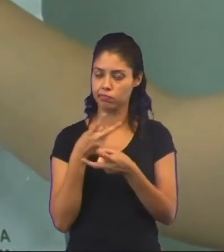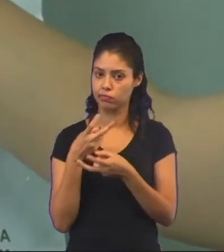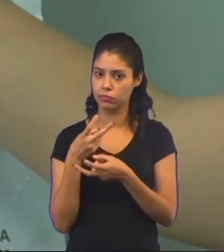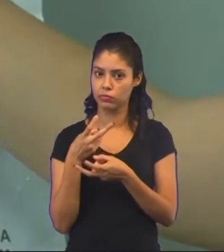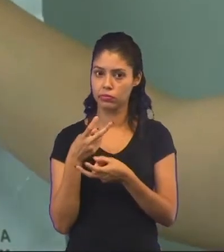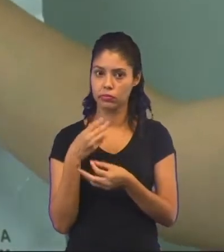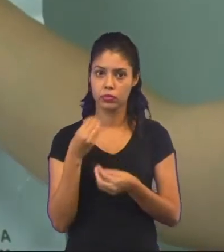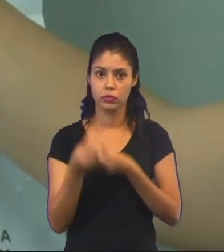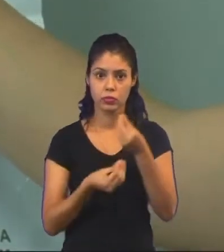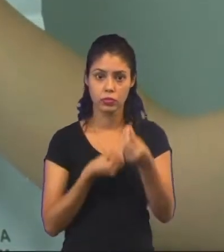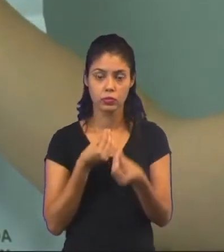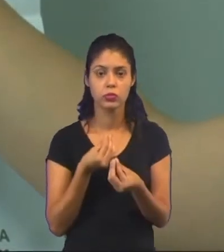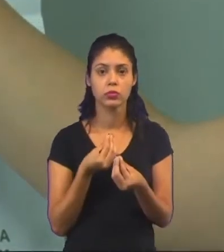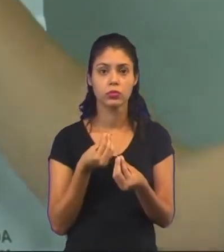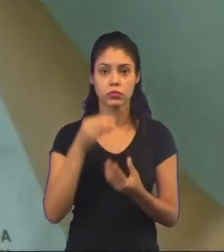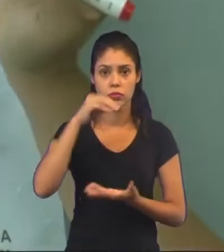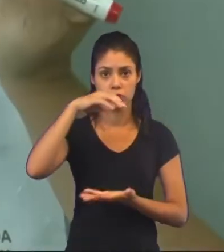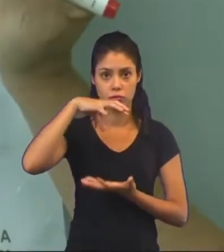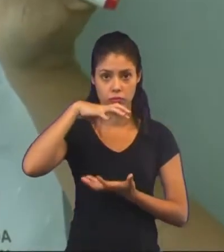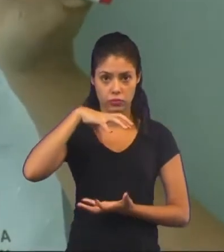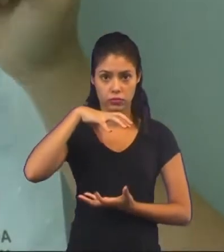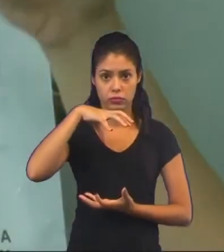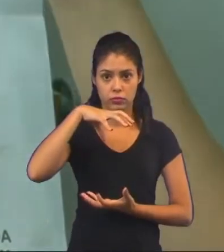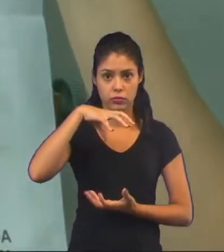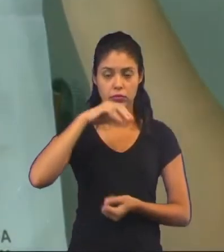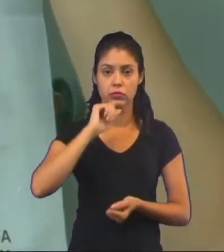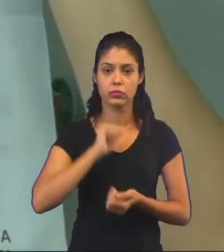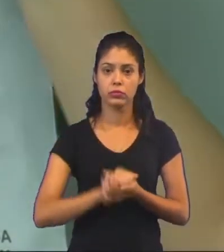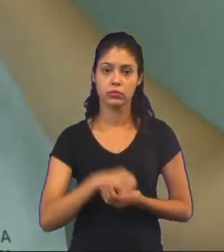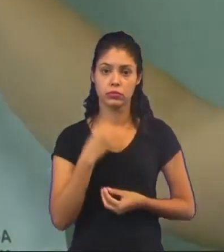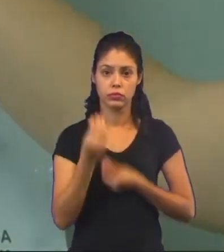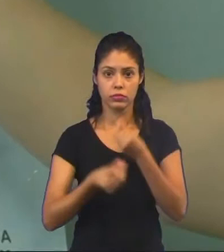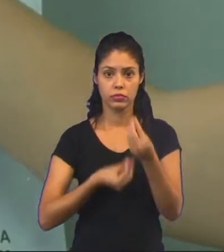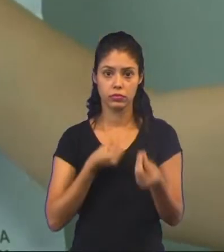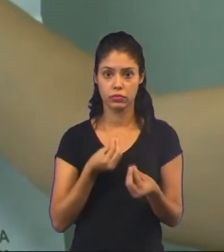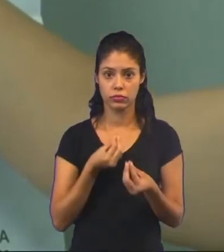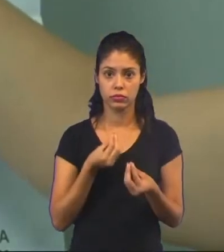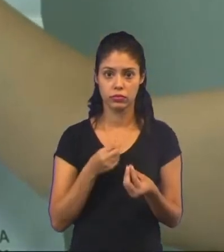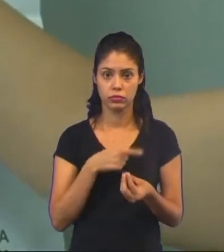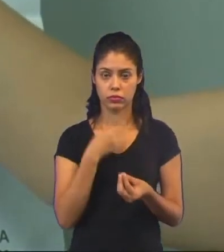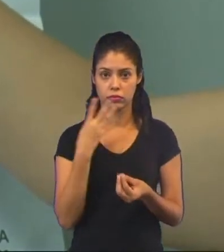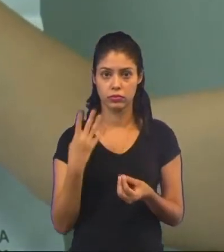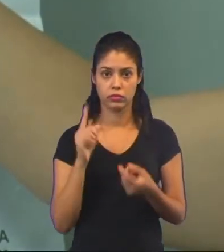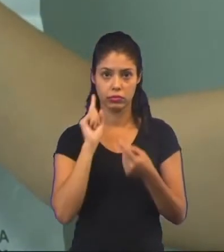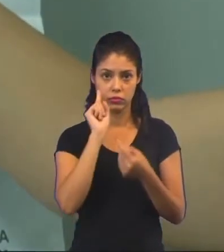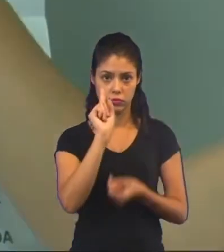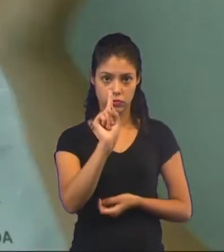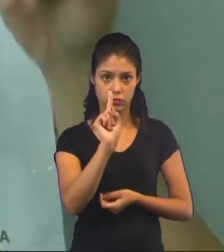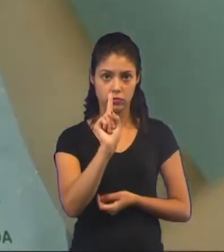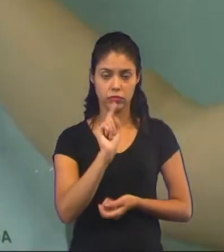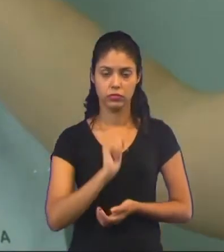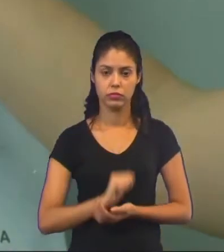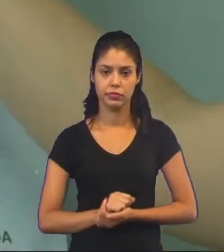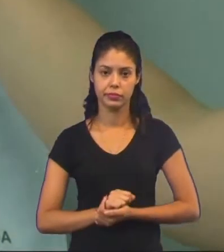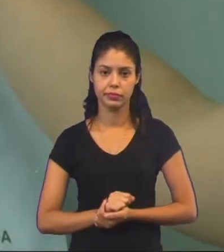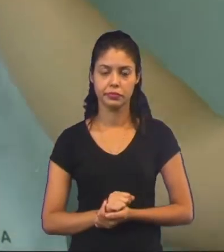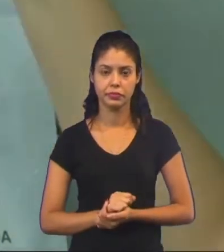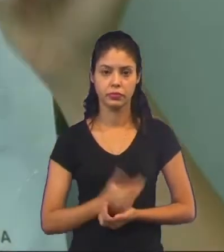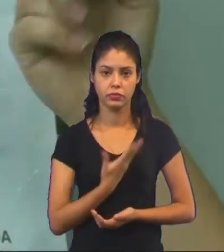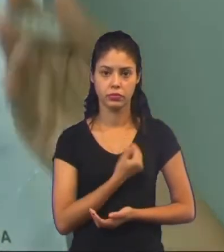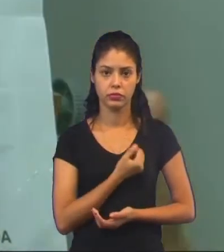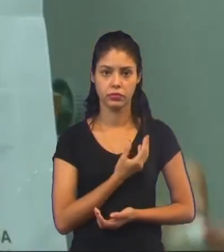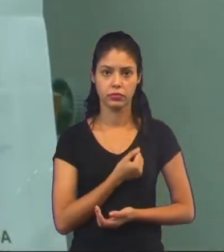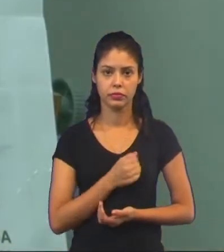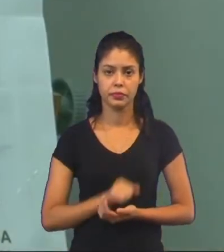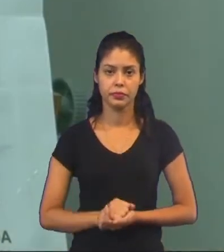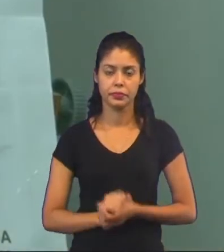ó. Tanto o ingrediente, primeiro aqui é o abacaxi, como a quantidade, né, foi escrito somente o numeral